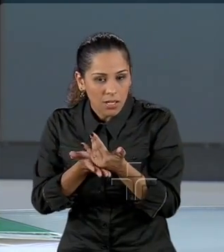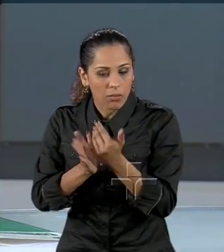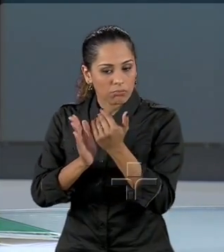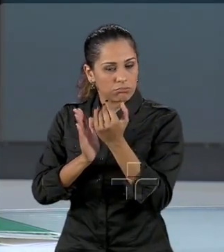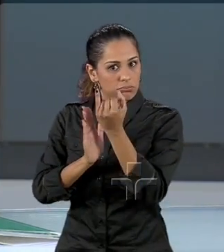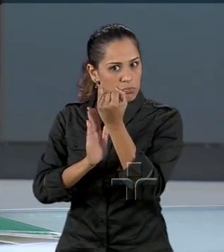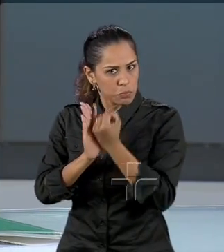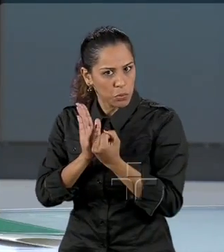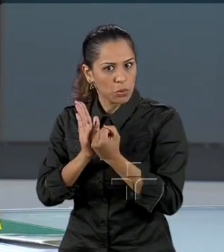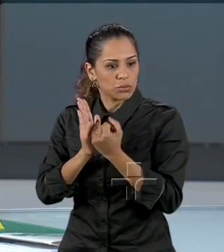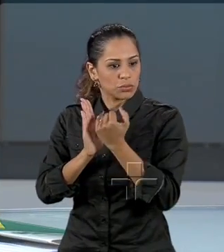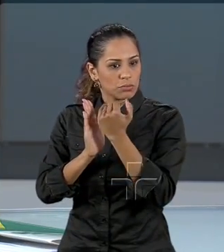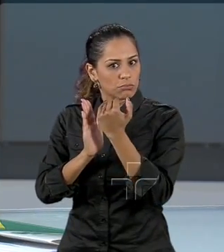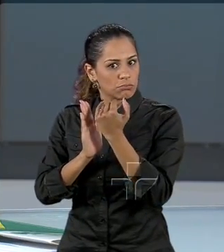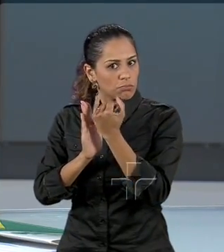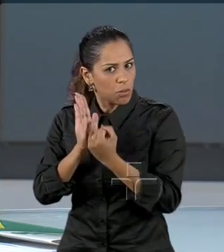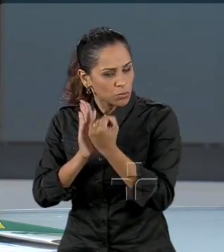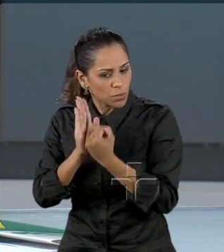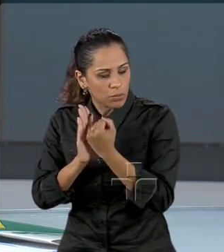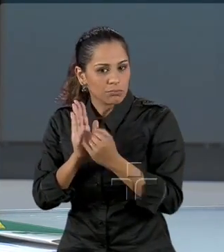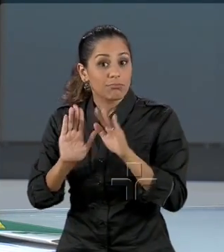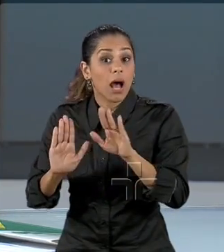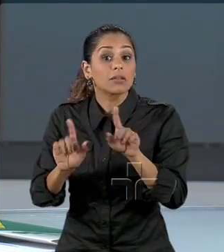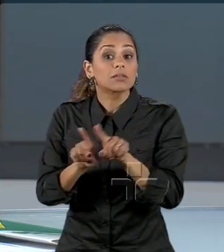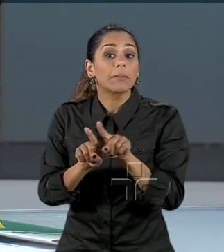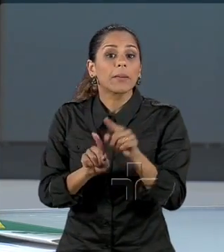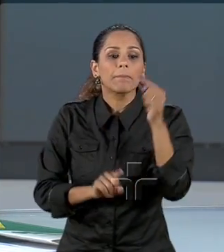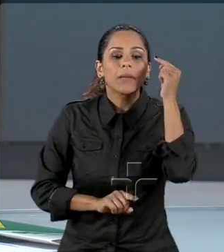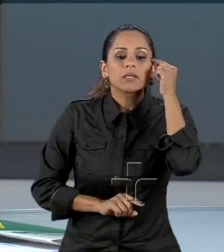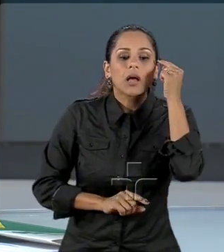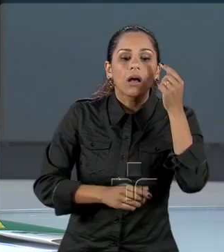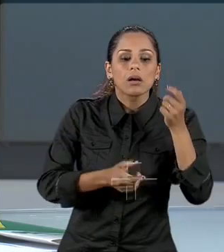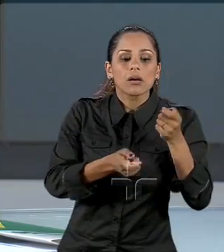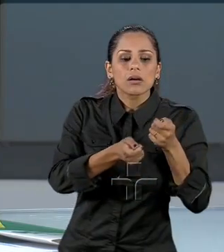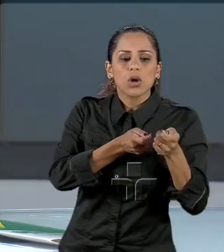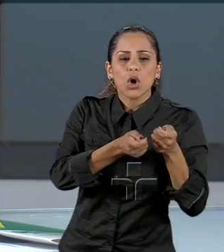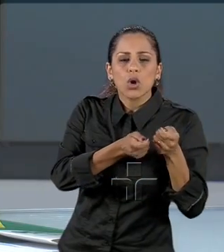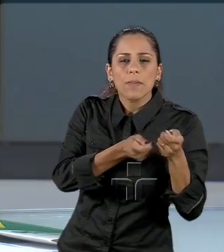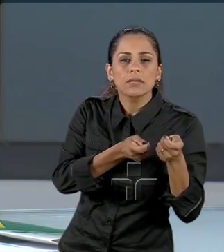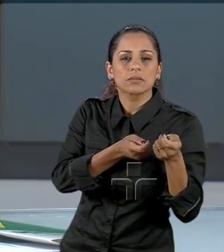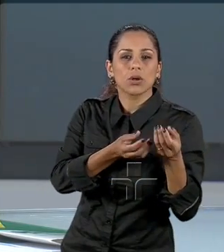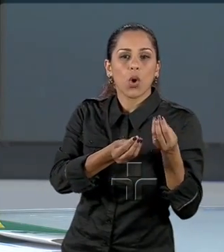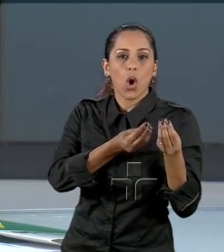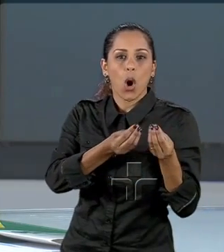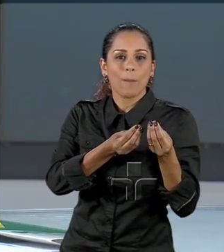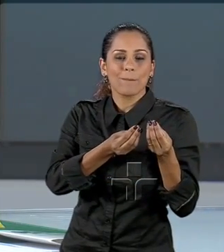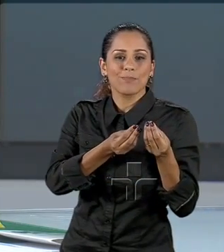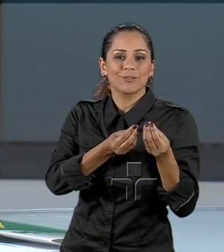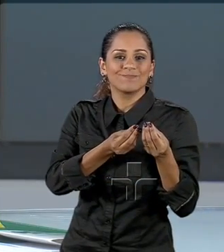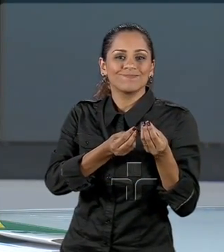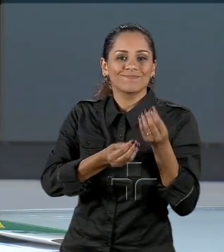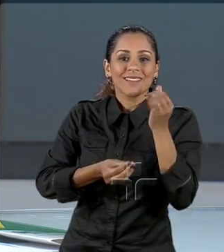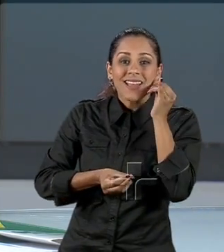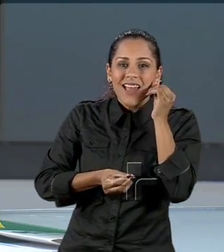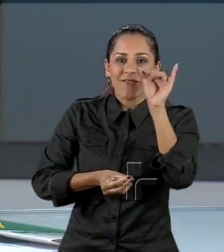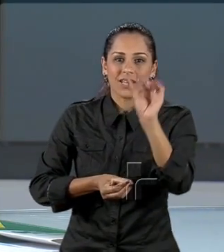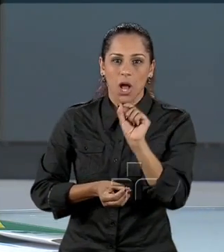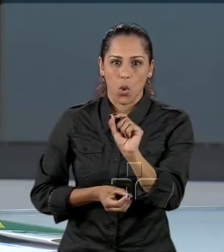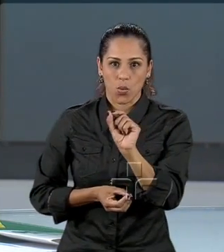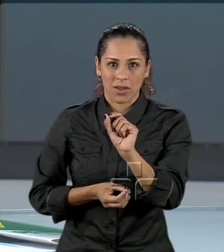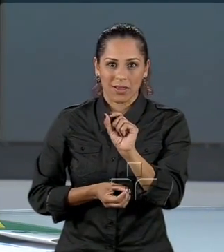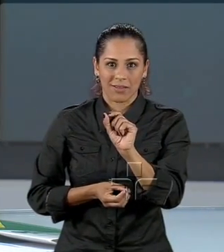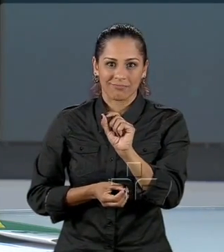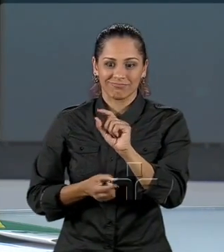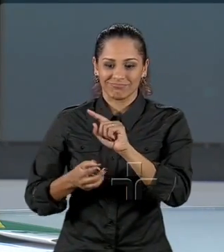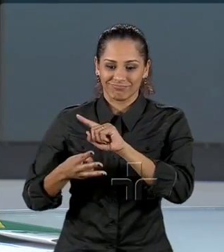pensar em economizar, né? Em evitar esses 3 conteúdos do patrimonialismo nosso,